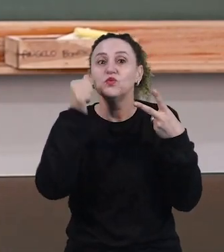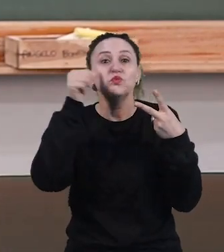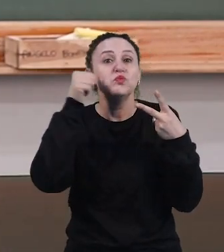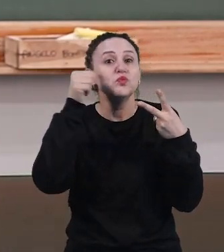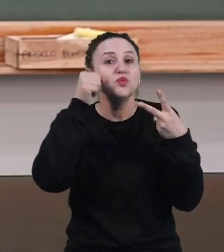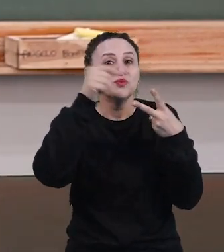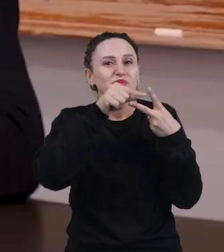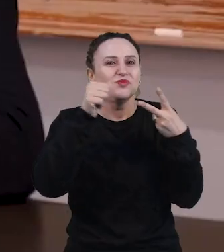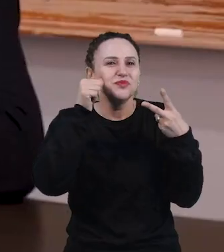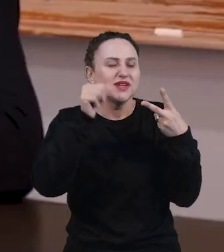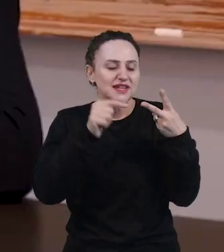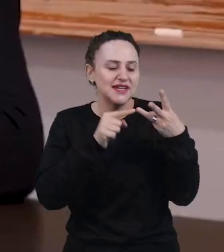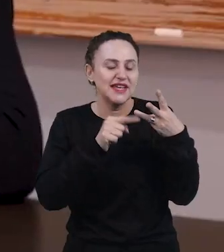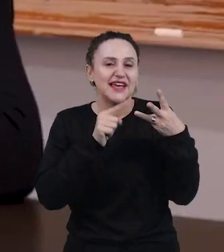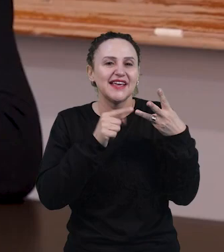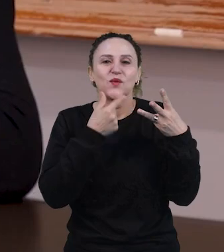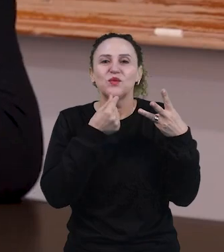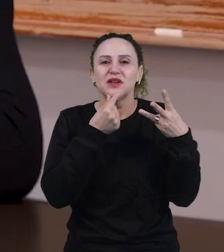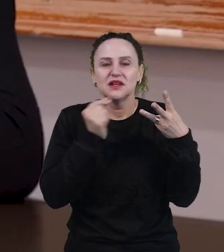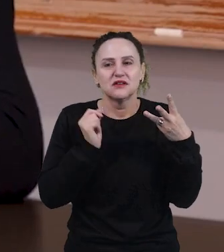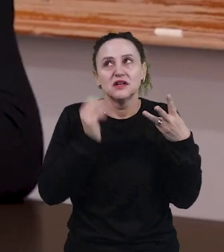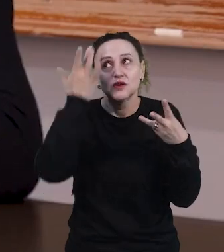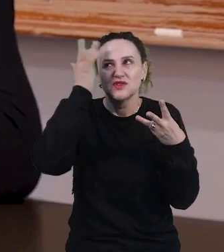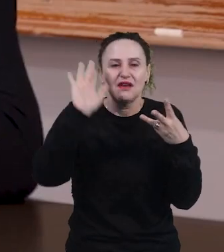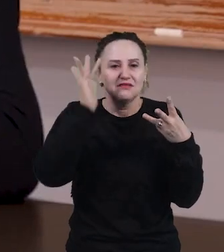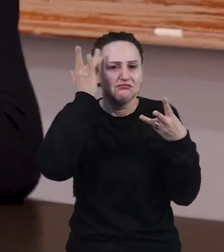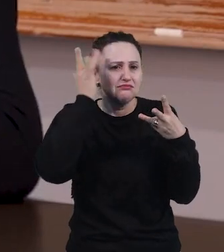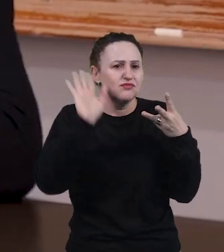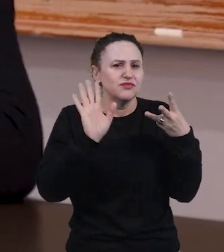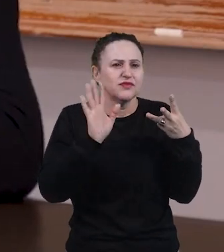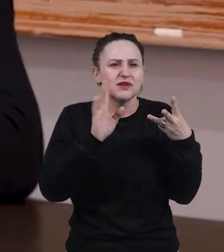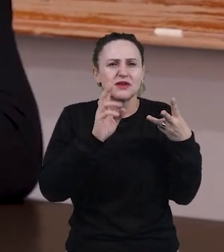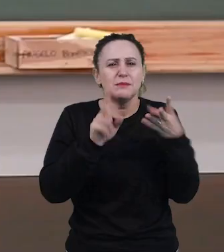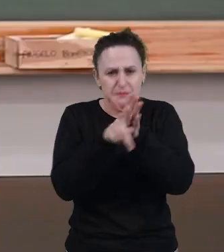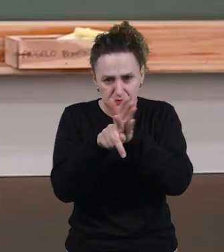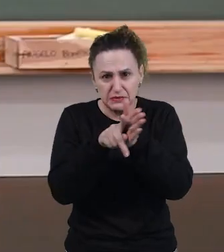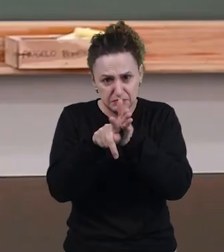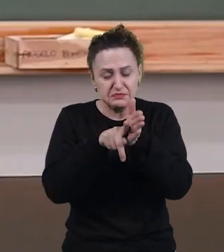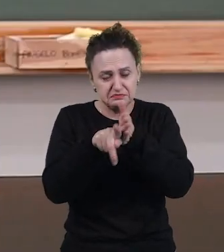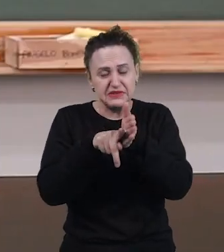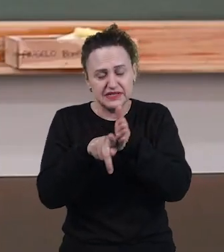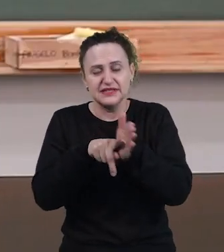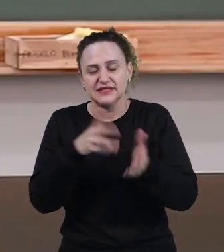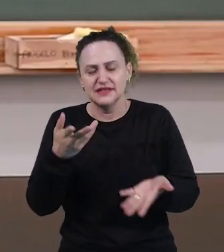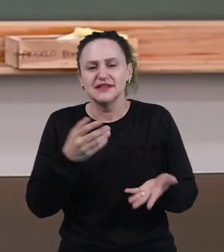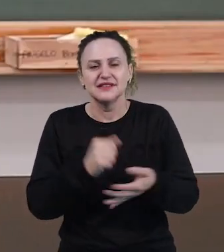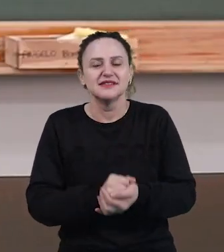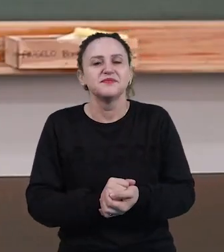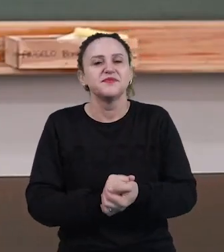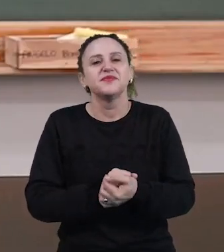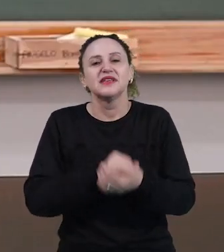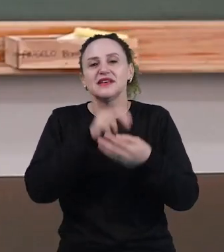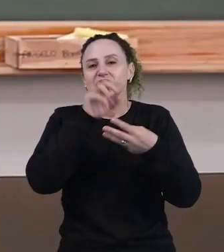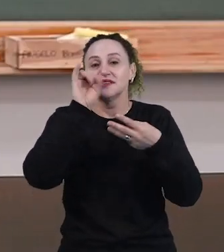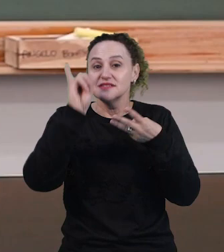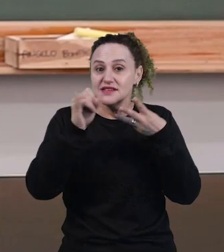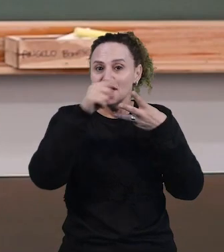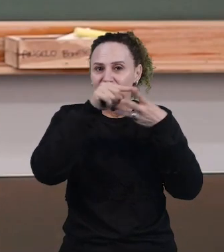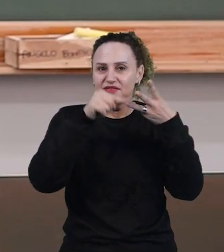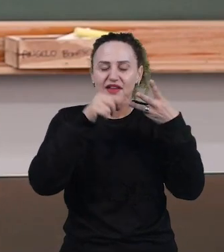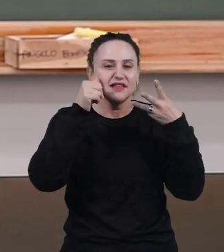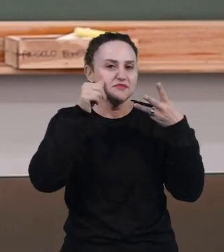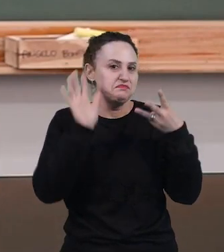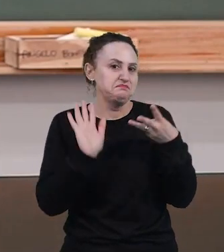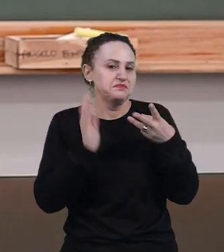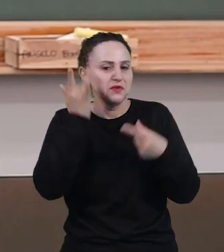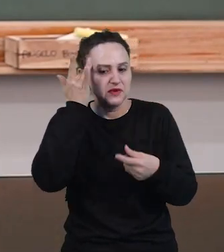confiram, tá? Ó, tô dando a fofoca falsa ainda, né, gente? Mas o que eu quero dizer com tudo isso é assim, né? A importância